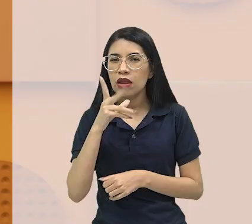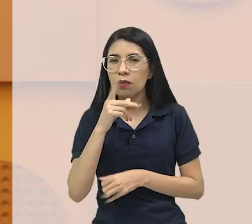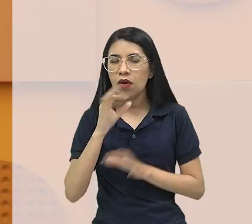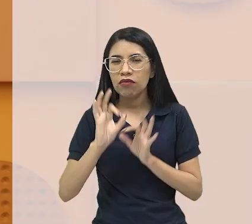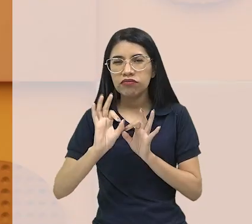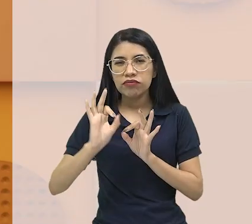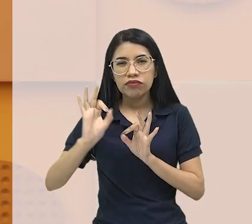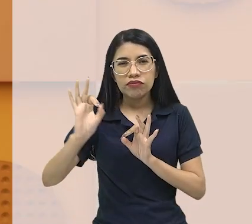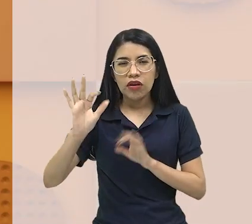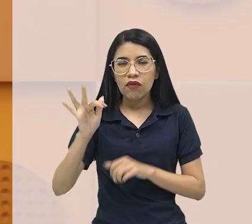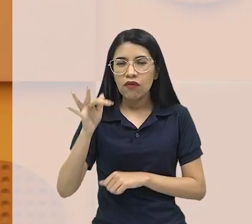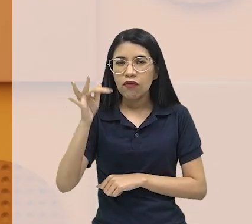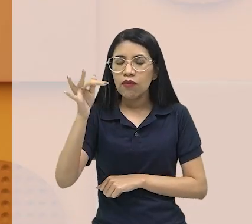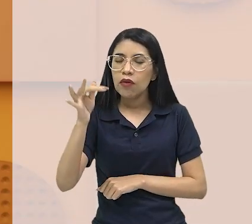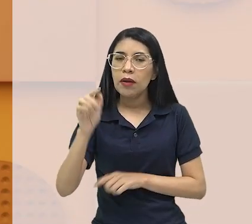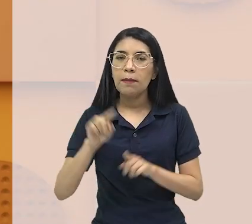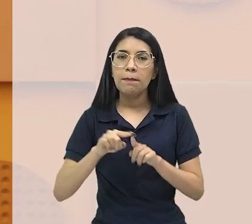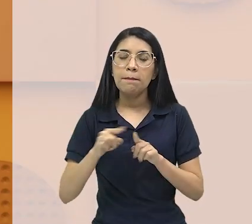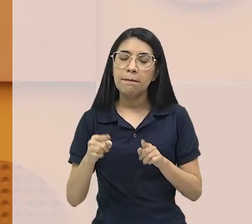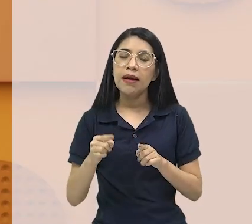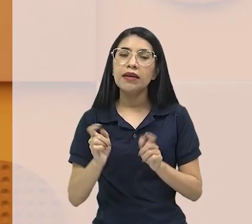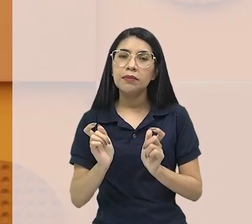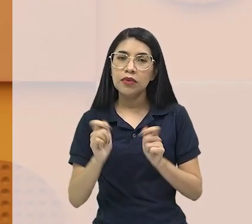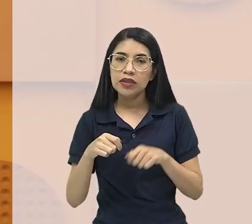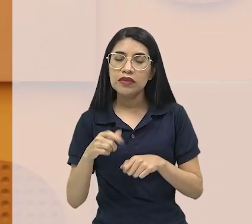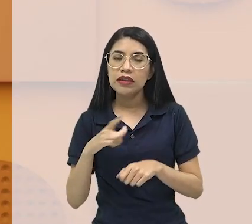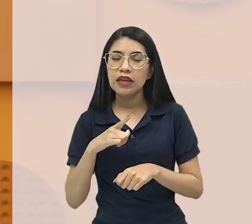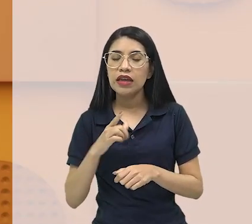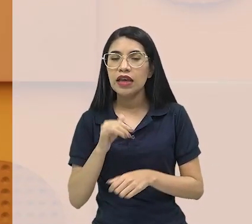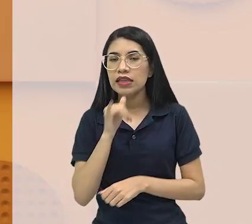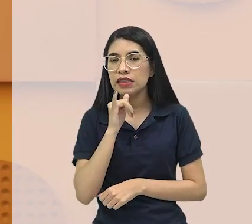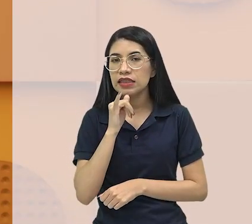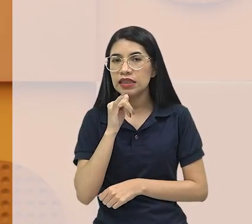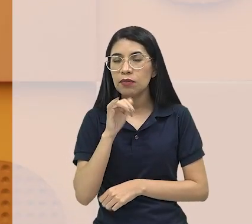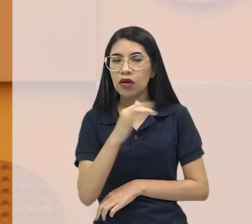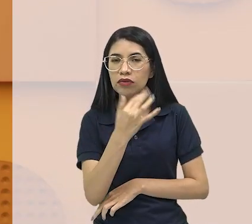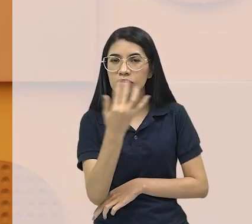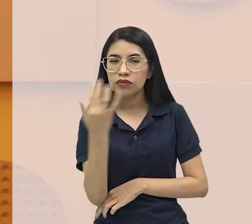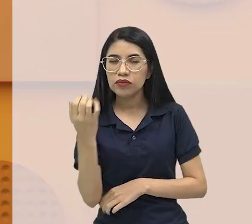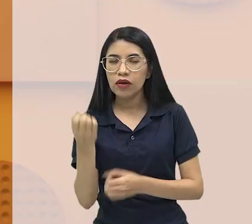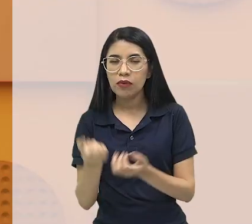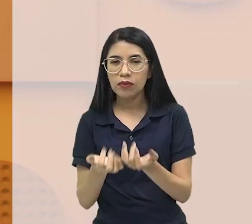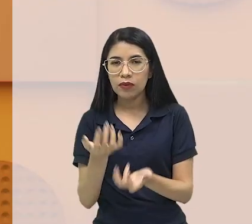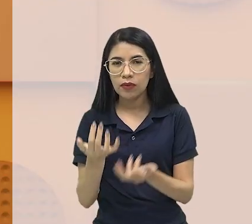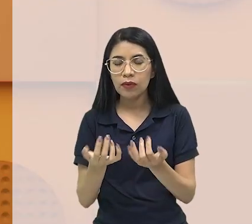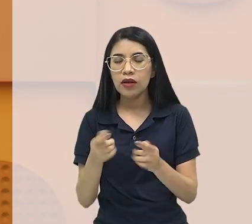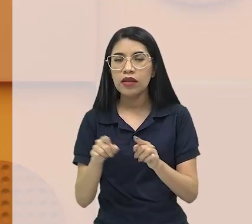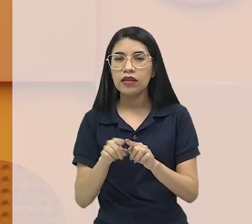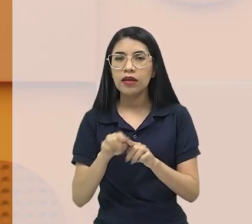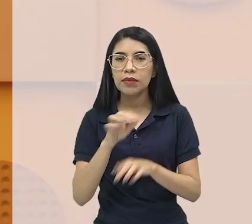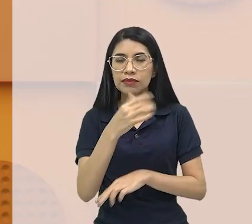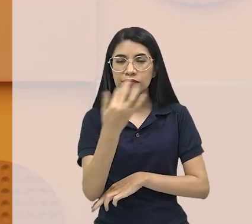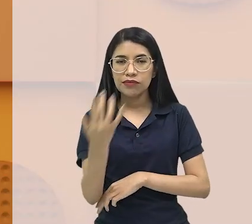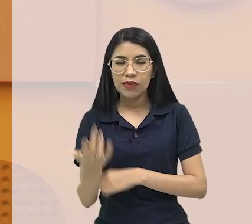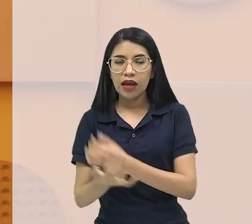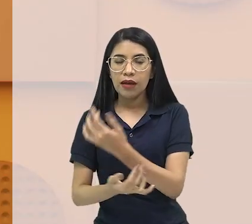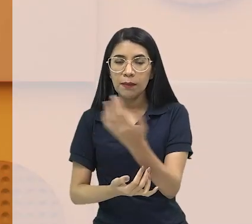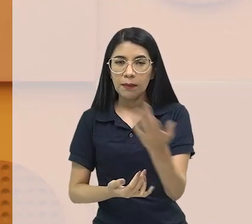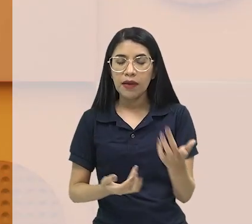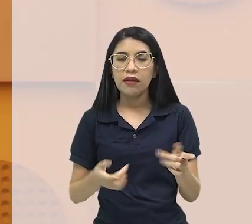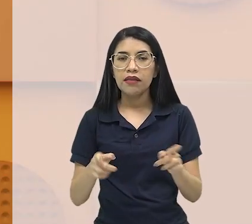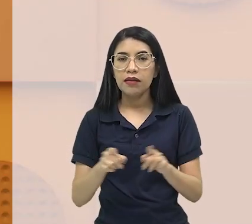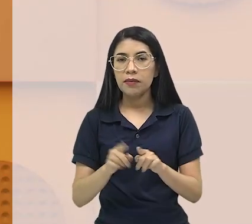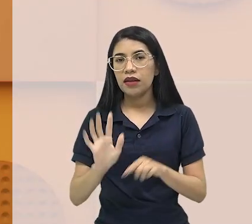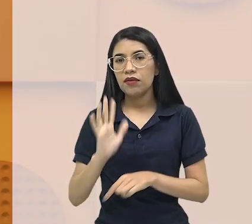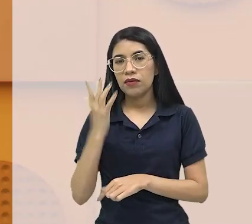gente, mas nem tanto, tá? Como, por exemplo, queimadas, derrubada de matas e outras situações que